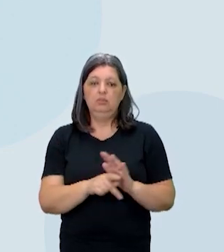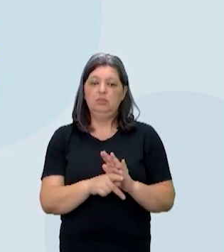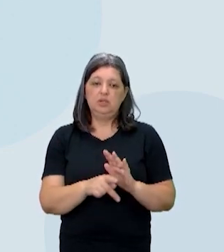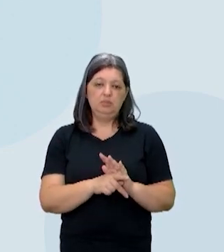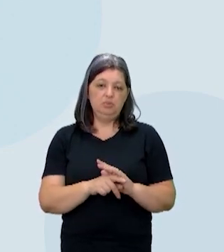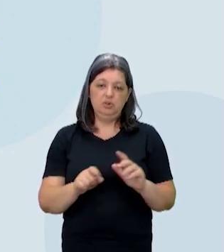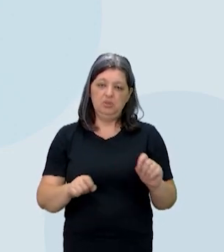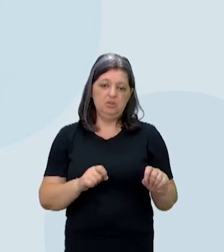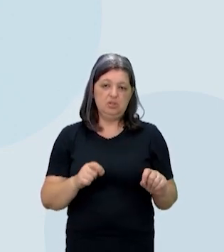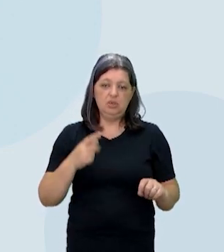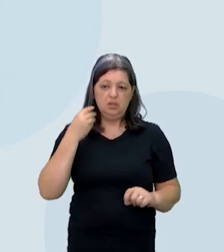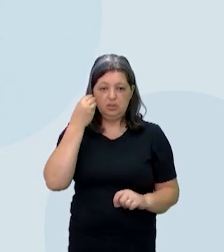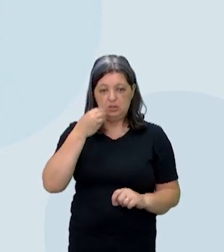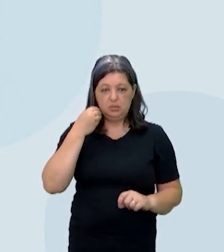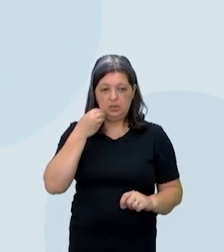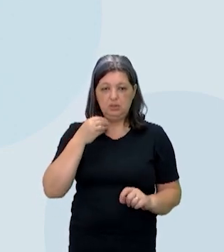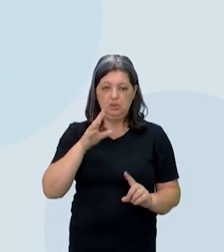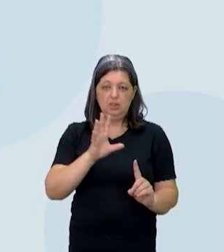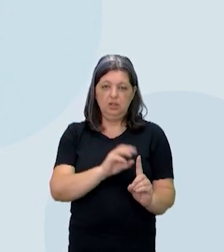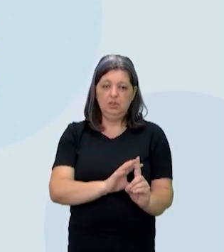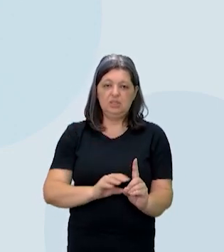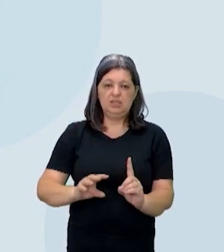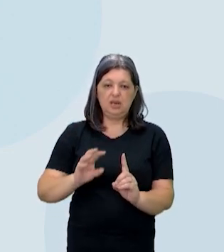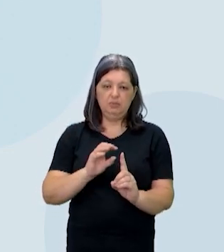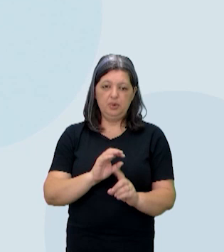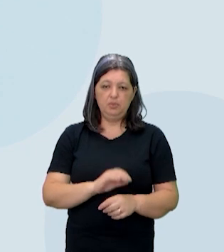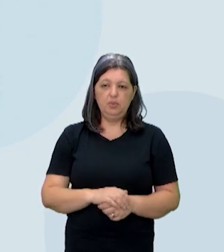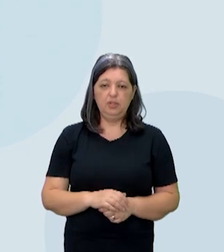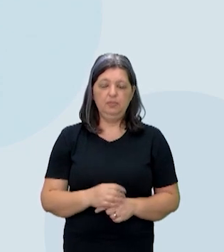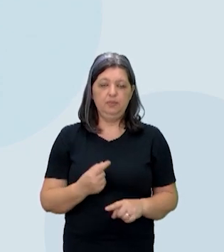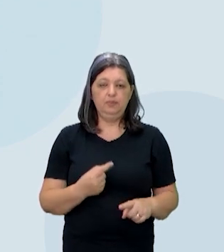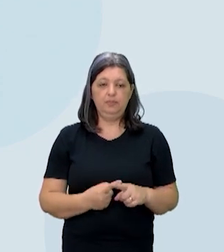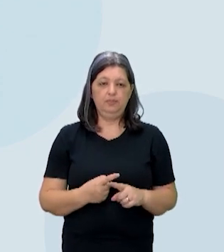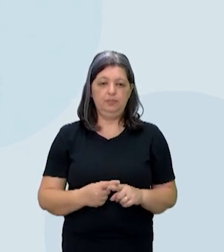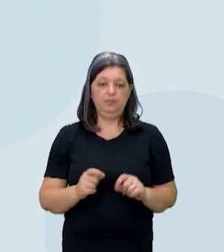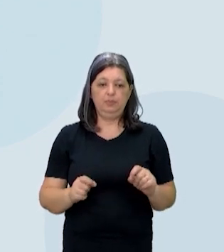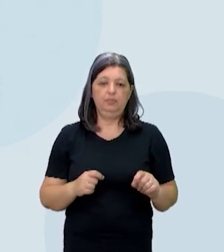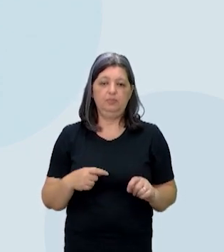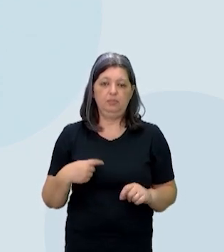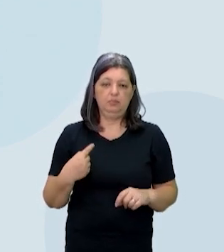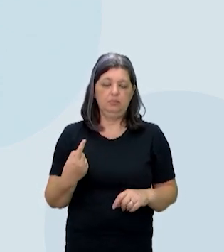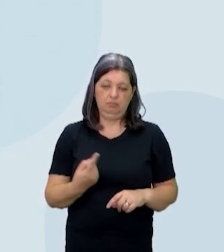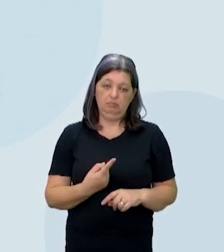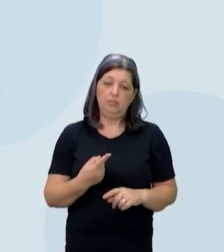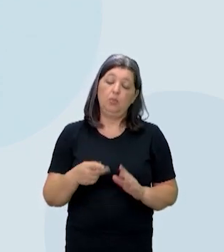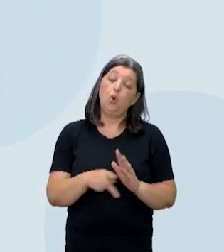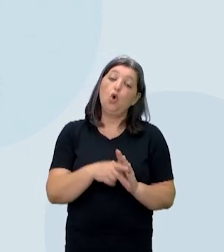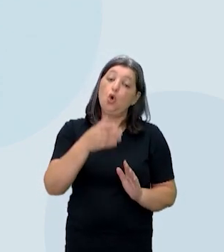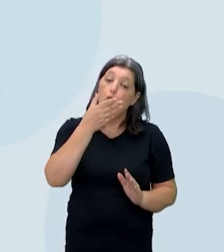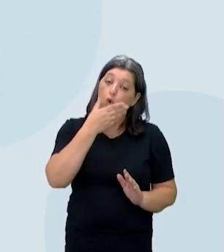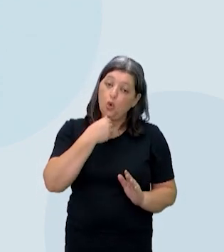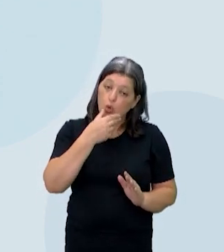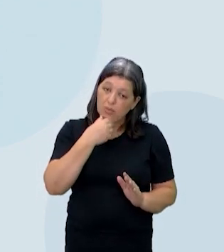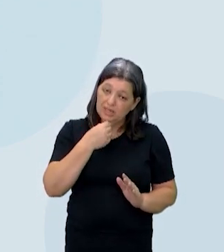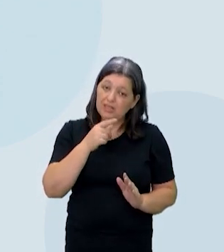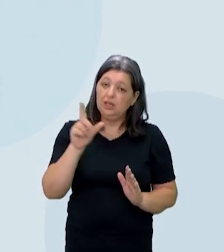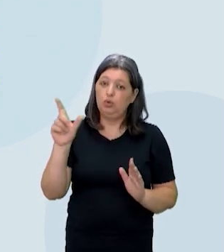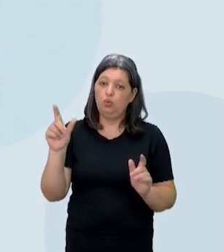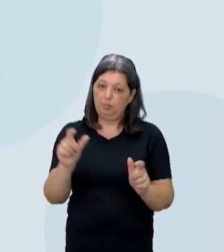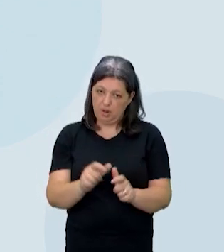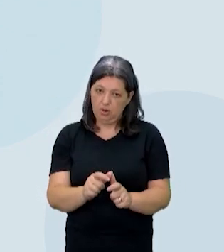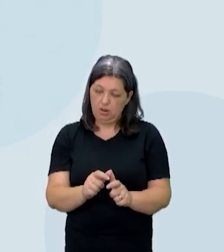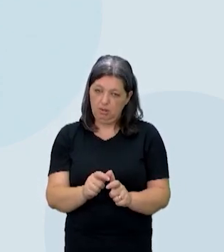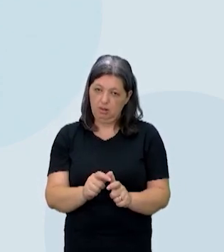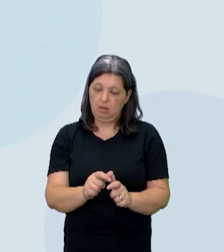meninas 40%, os meninos 25%, um número menor do que o das meninas. Por que é um argumento de